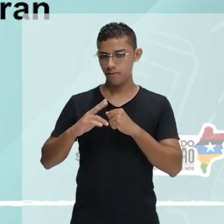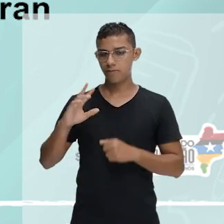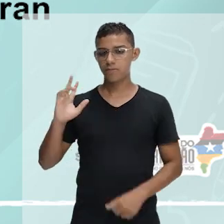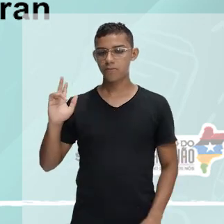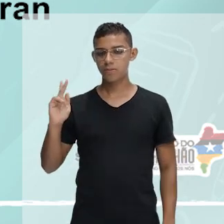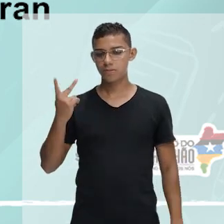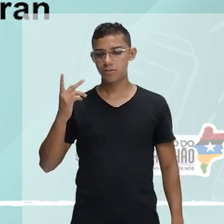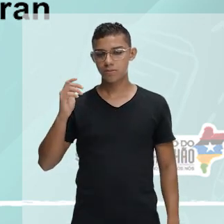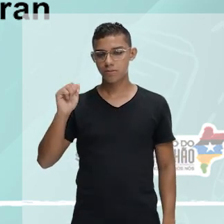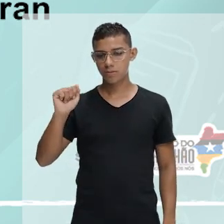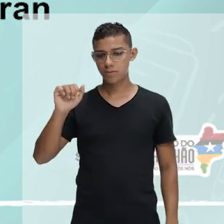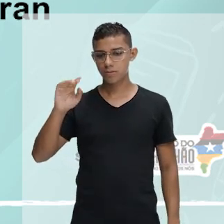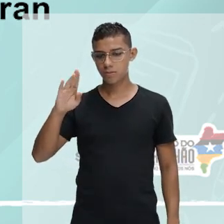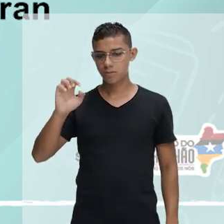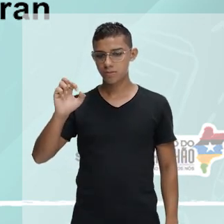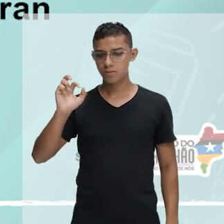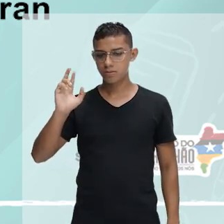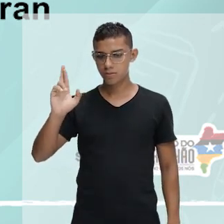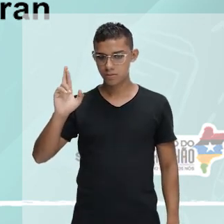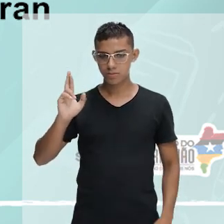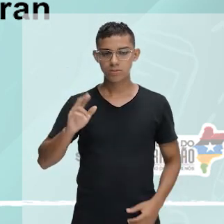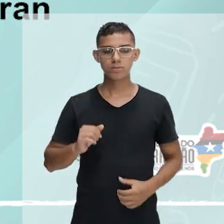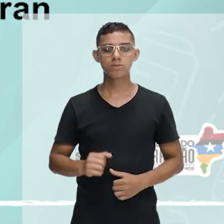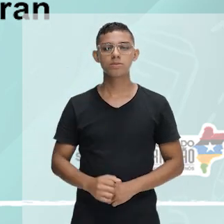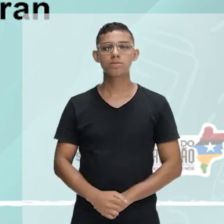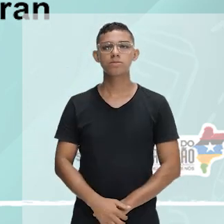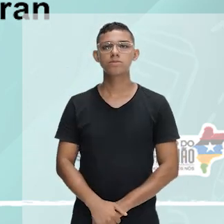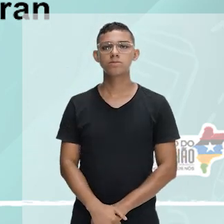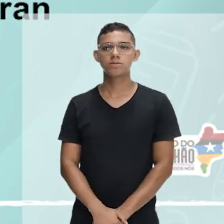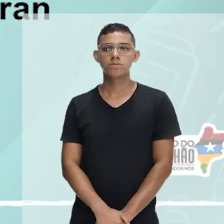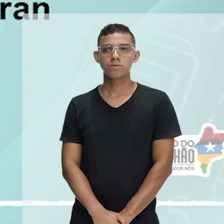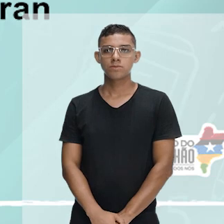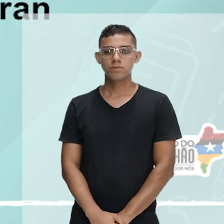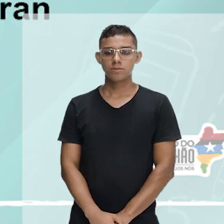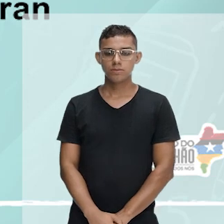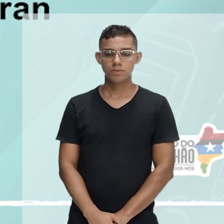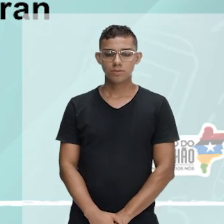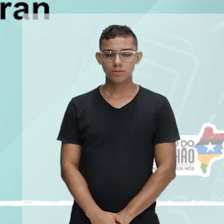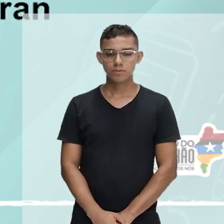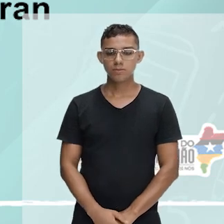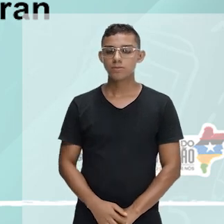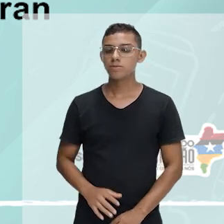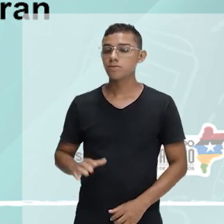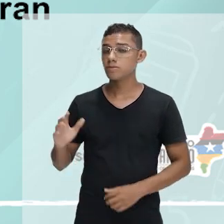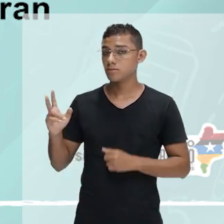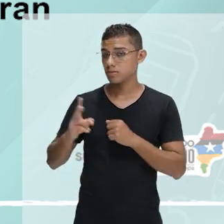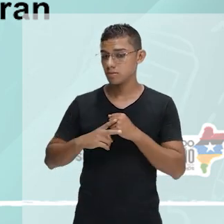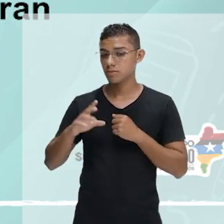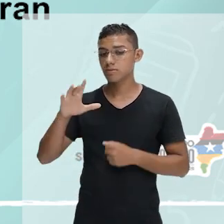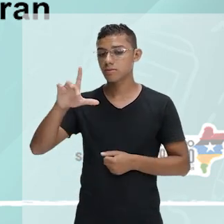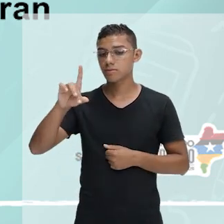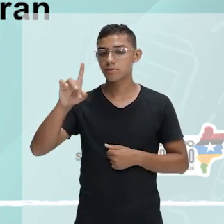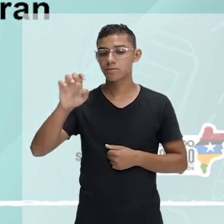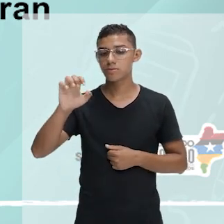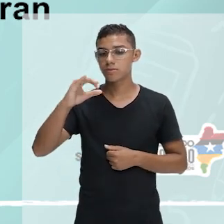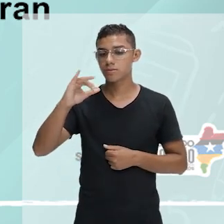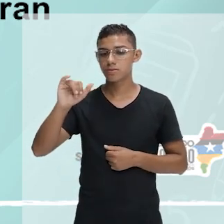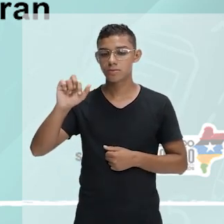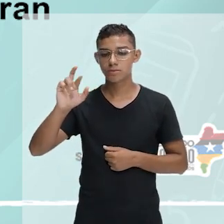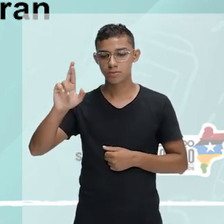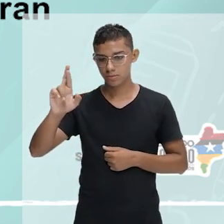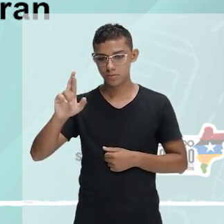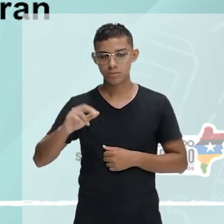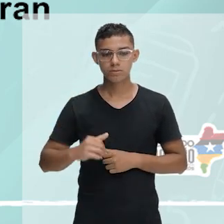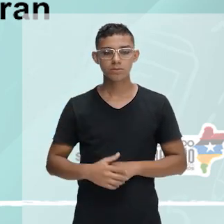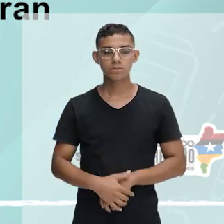hubiera, hubieras, hubiera, hubiéramos, hubierais e hubieran. E o verbo decir, observa